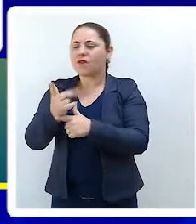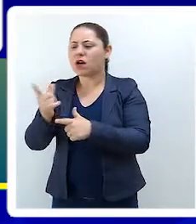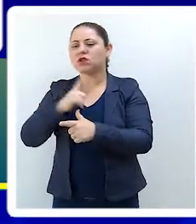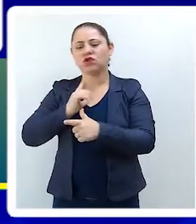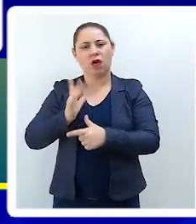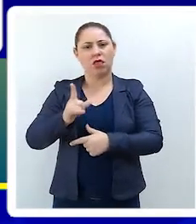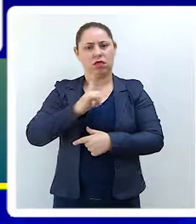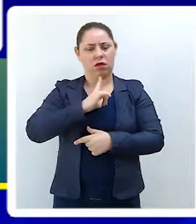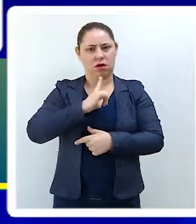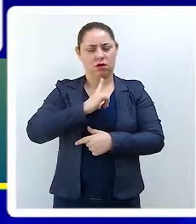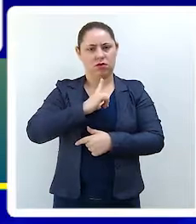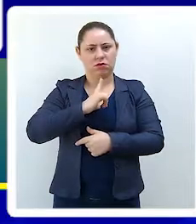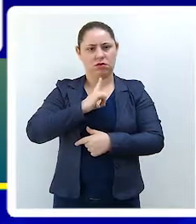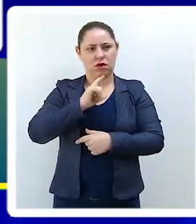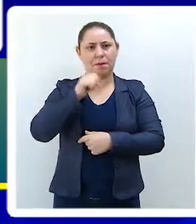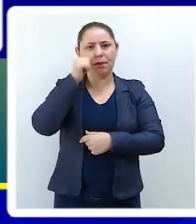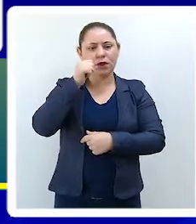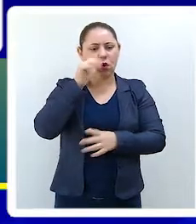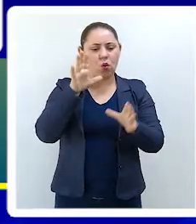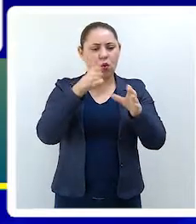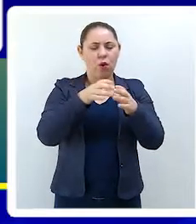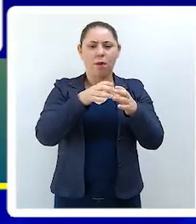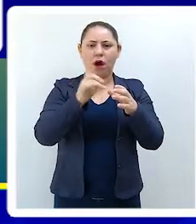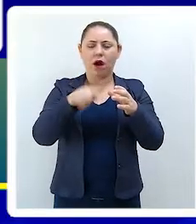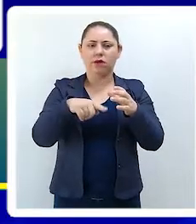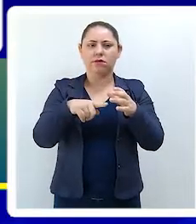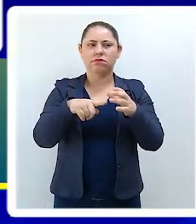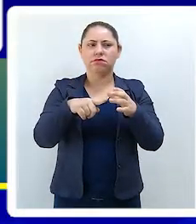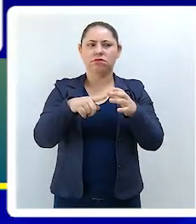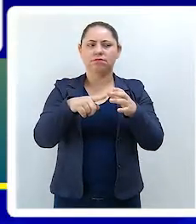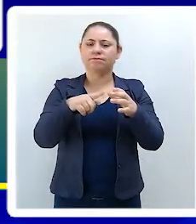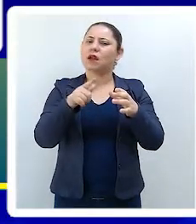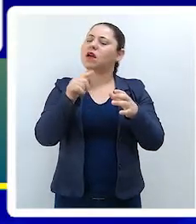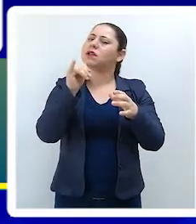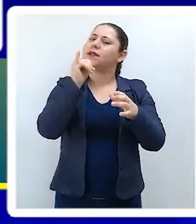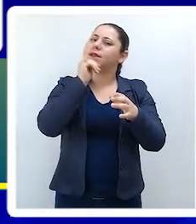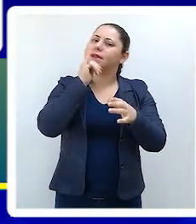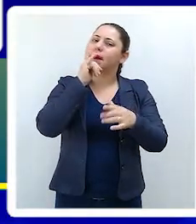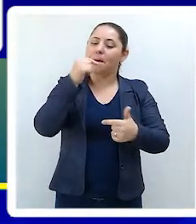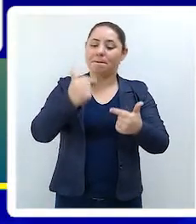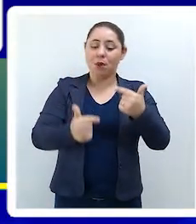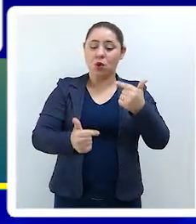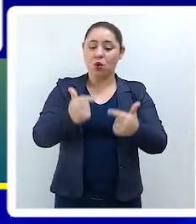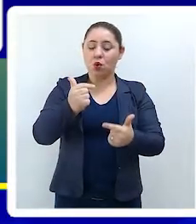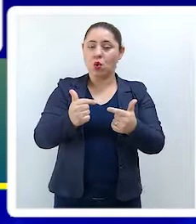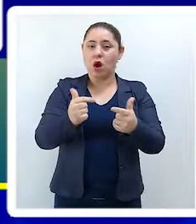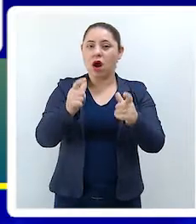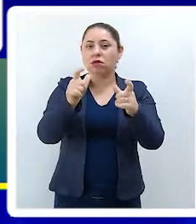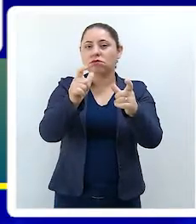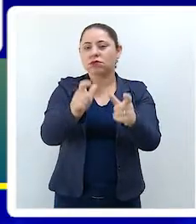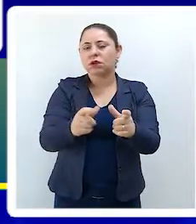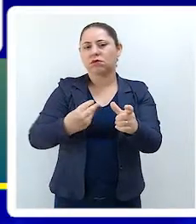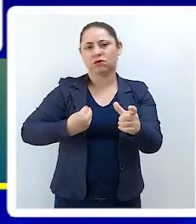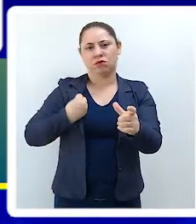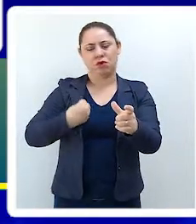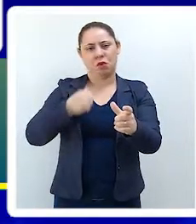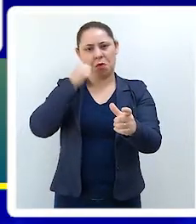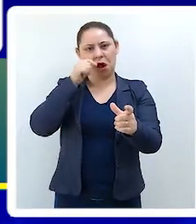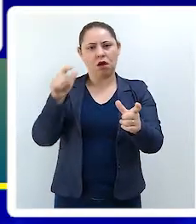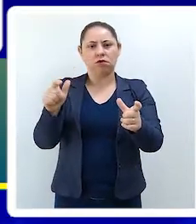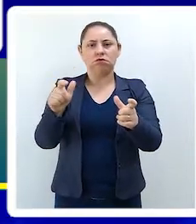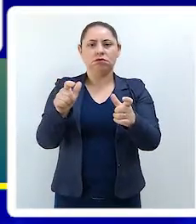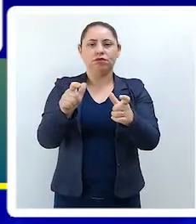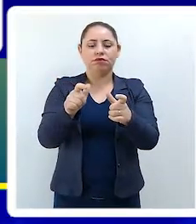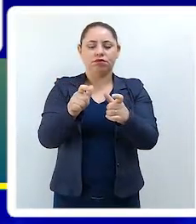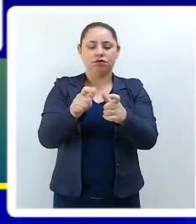vinham sendo realizadas, né, pelas mulheres, no campo político, na seara política, a participação da